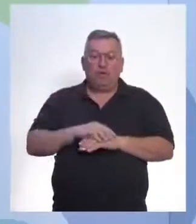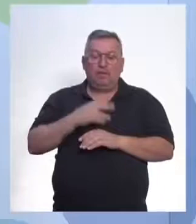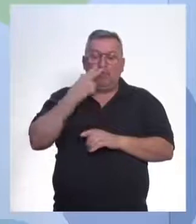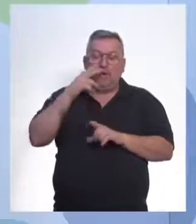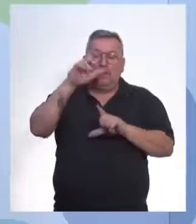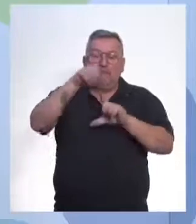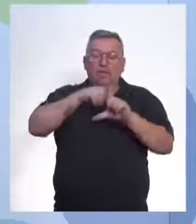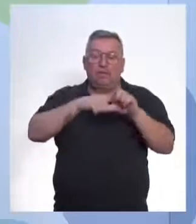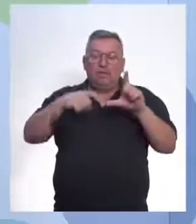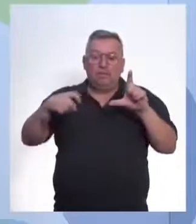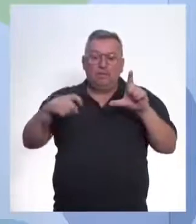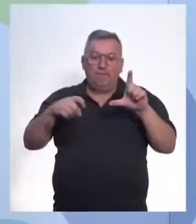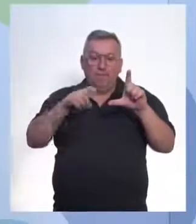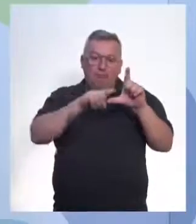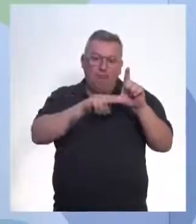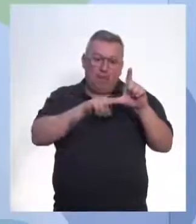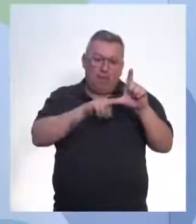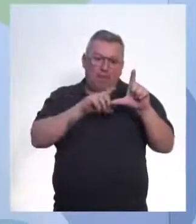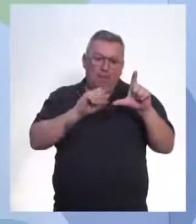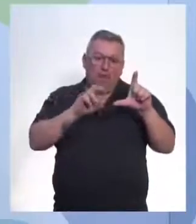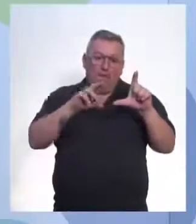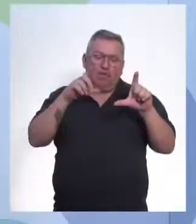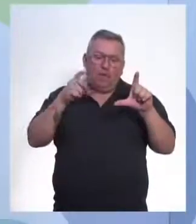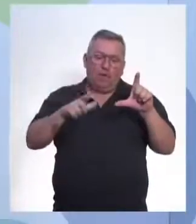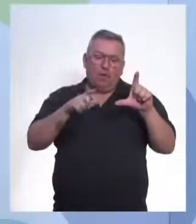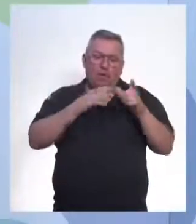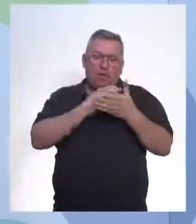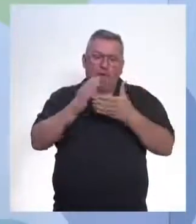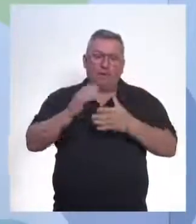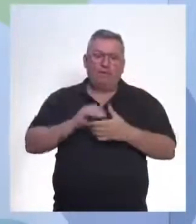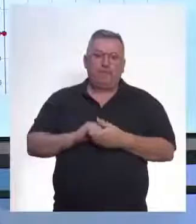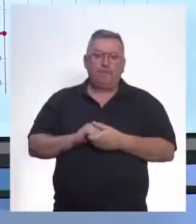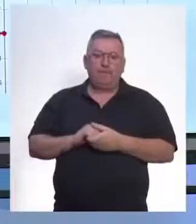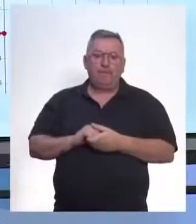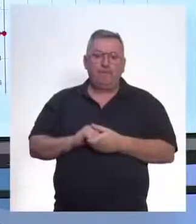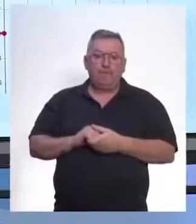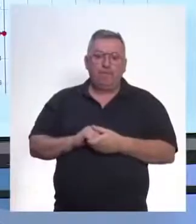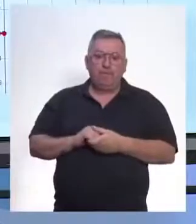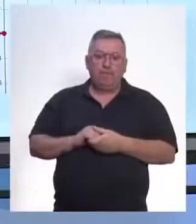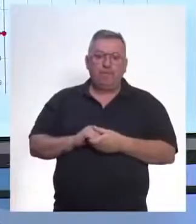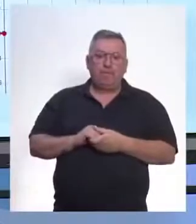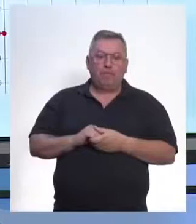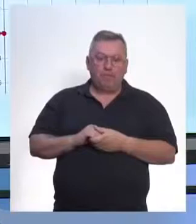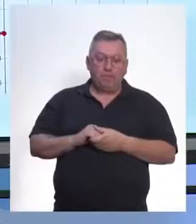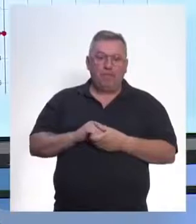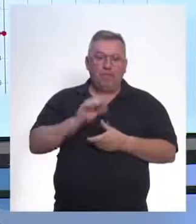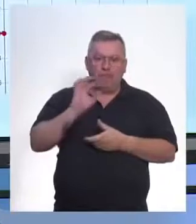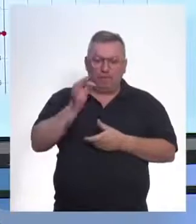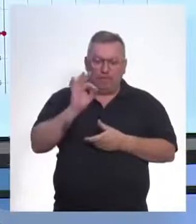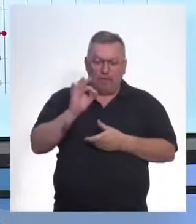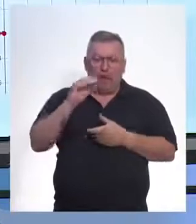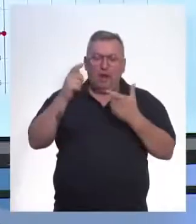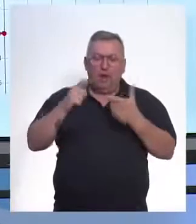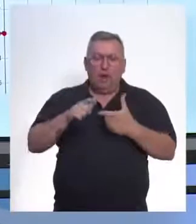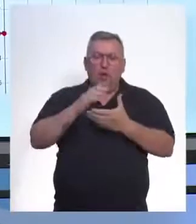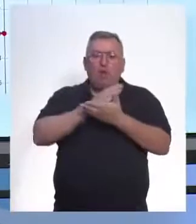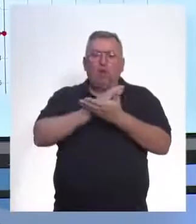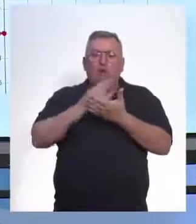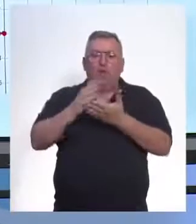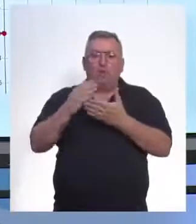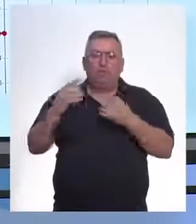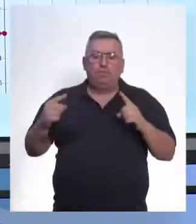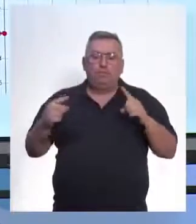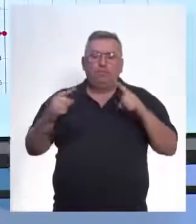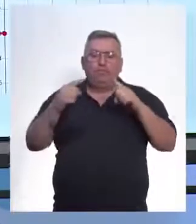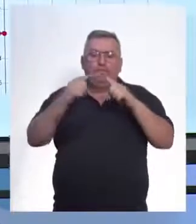plano cartesiano. Claro, a origem é da onde parte o plano, né? Exatamente, que daí a origem é exatamente aonde os dois eixos